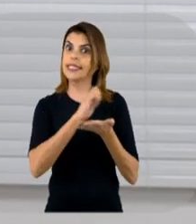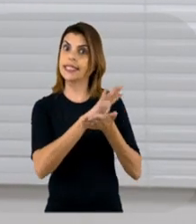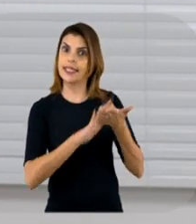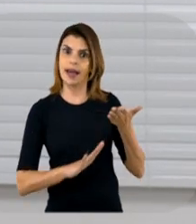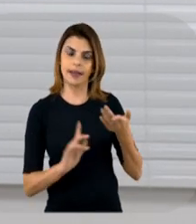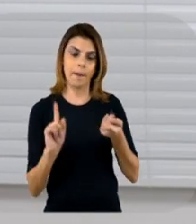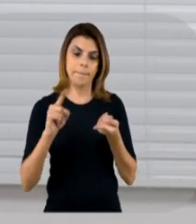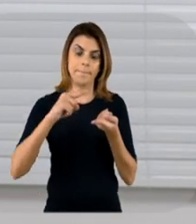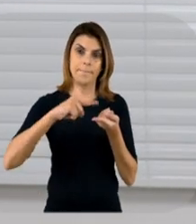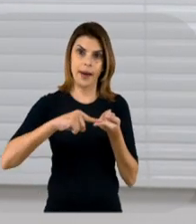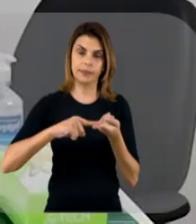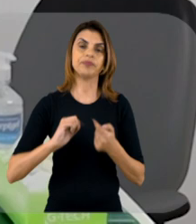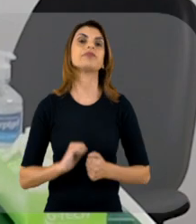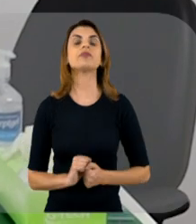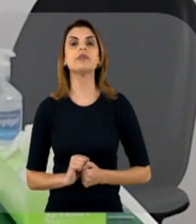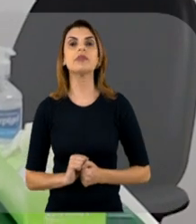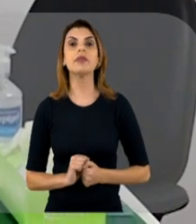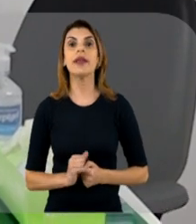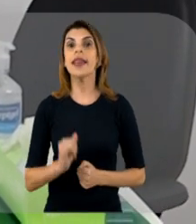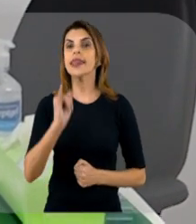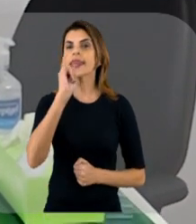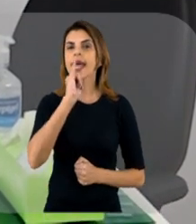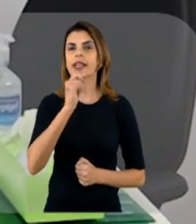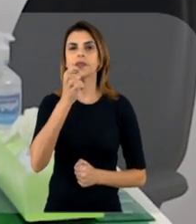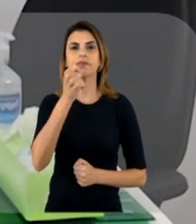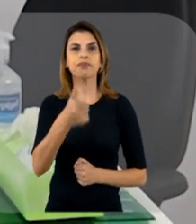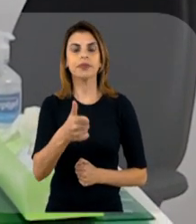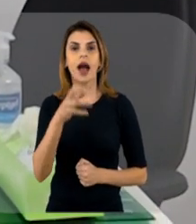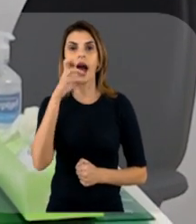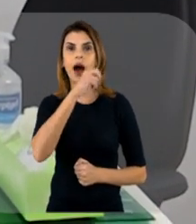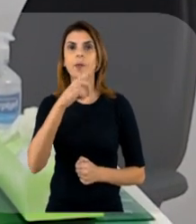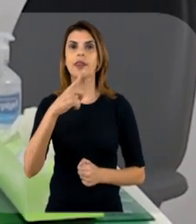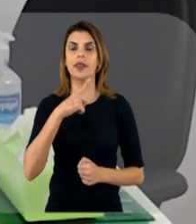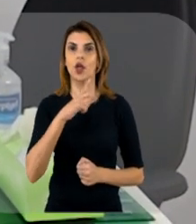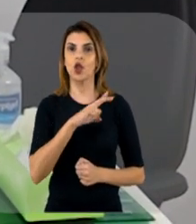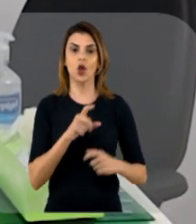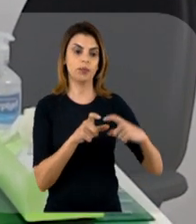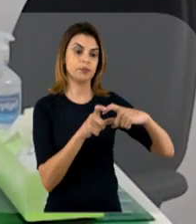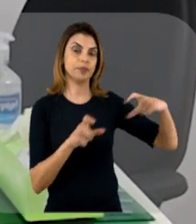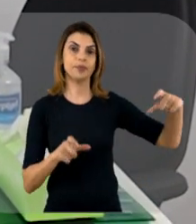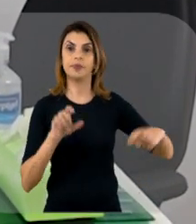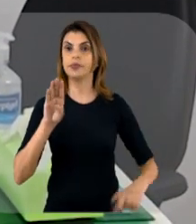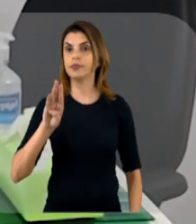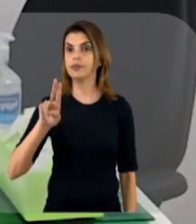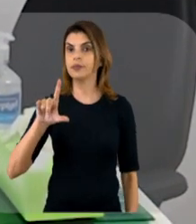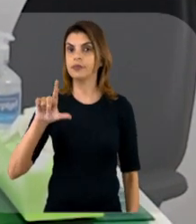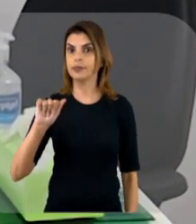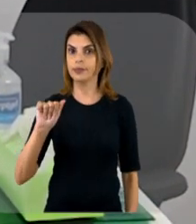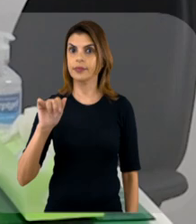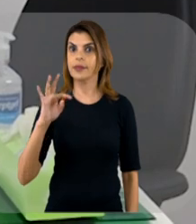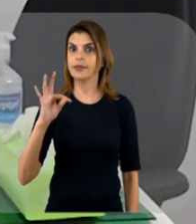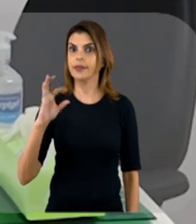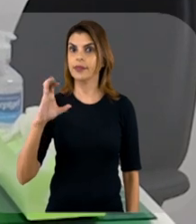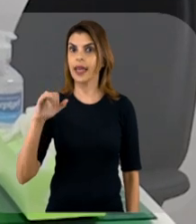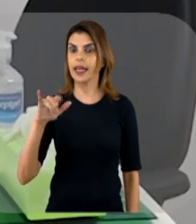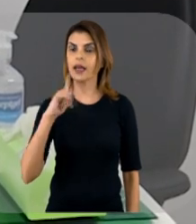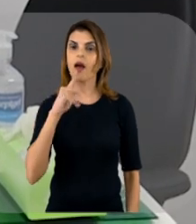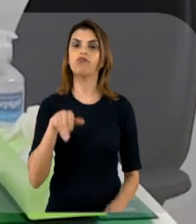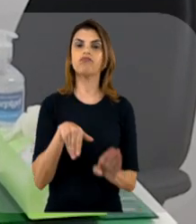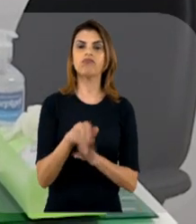para o nosso cassete todo teste rápido vem com instrumento chamado bula técnica ou manual de execução